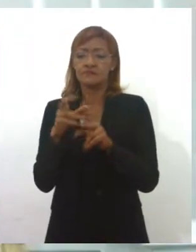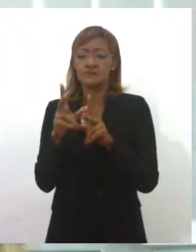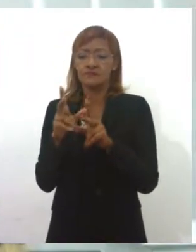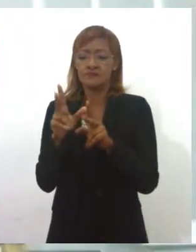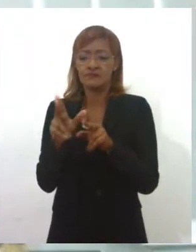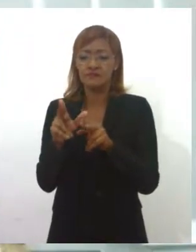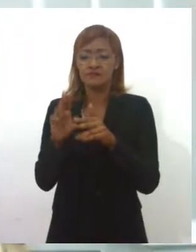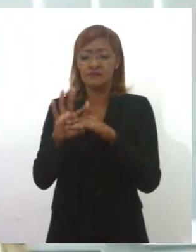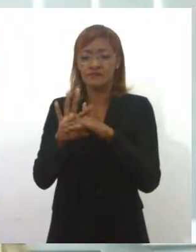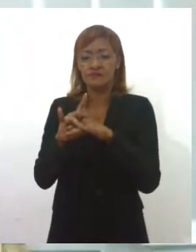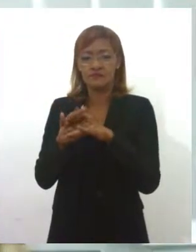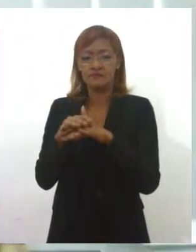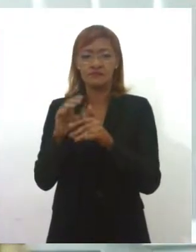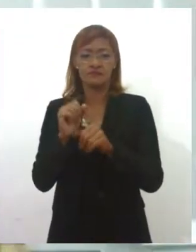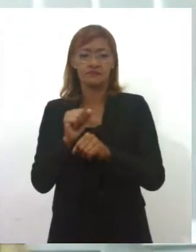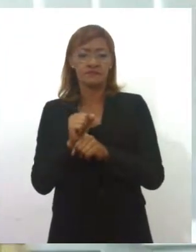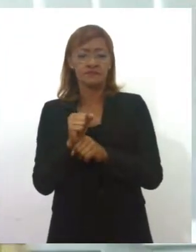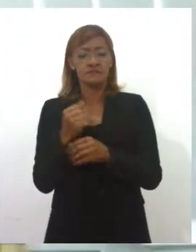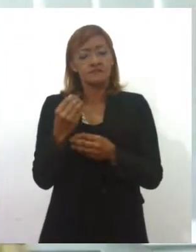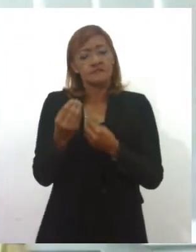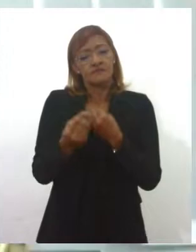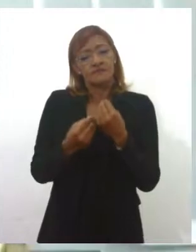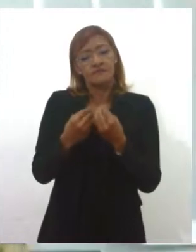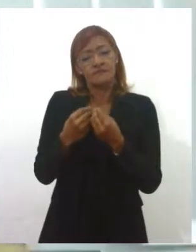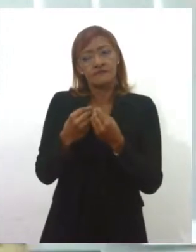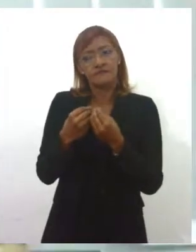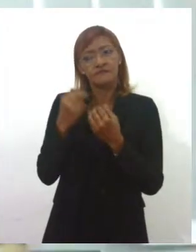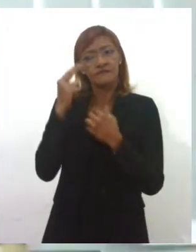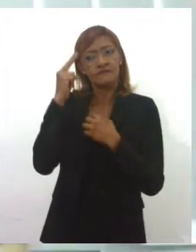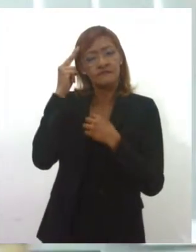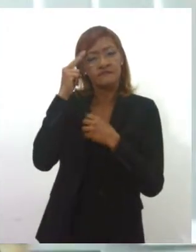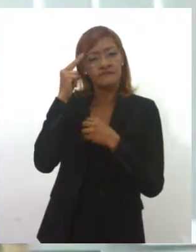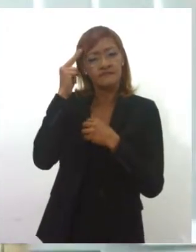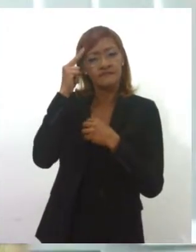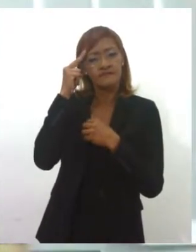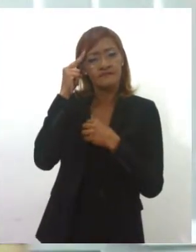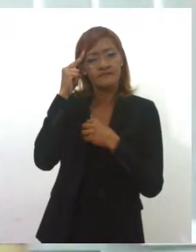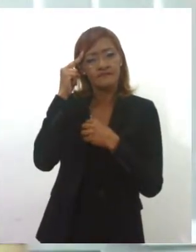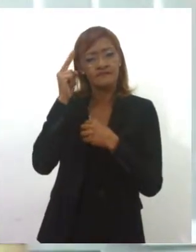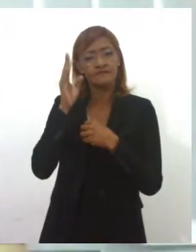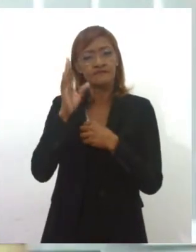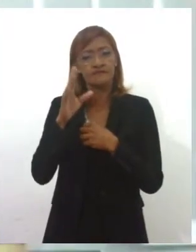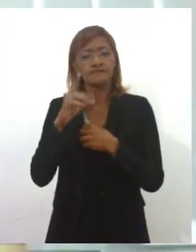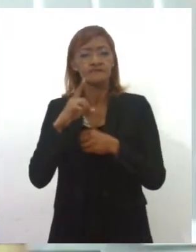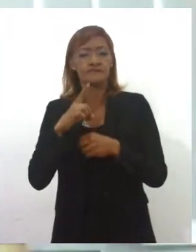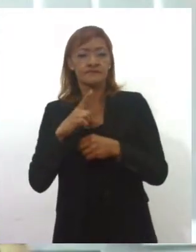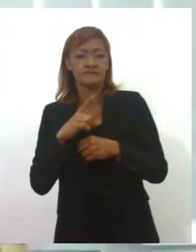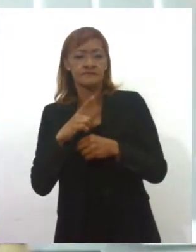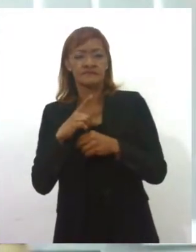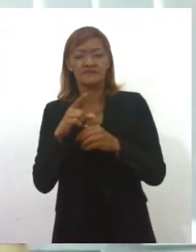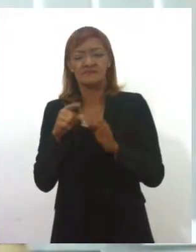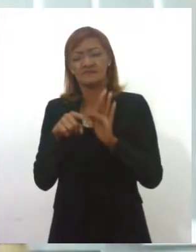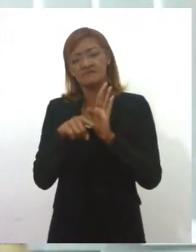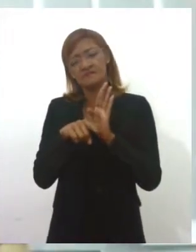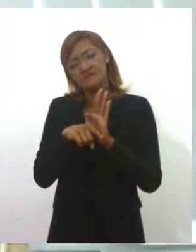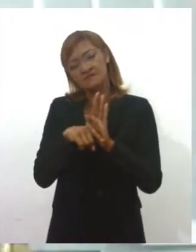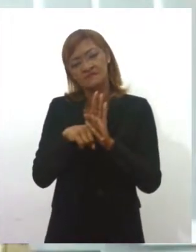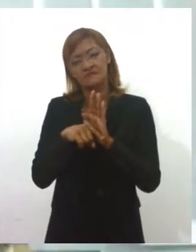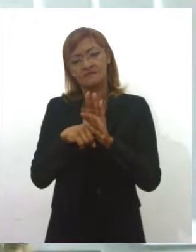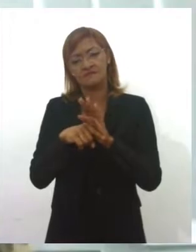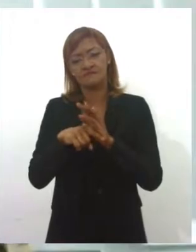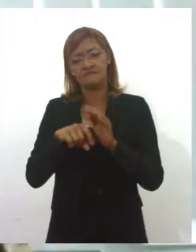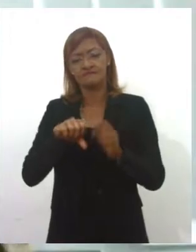que aquele sintomas que aquela que aqueles sentimentos que ele tá tendo de negativismo de